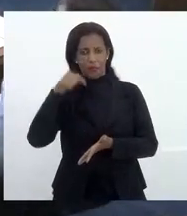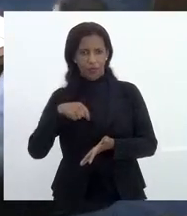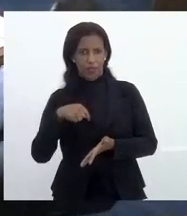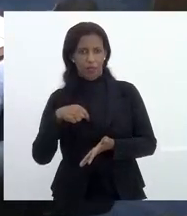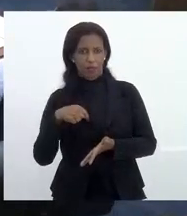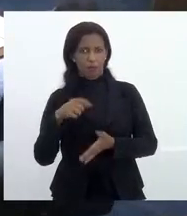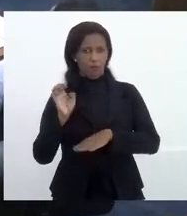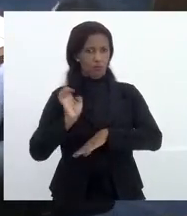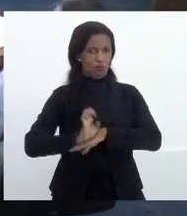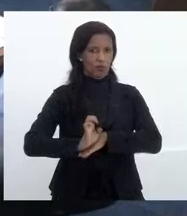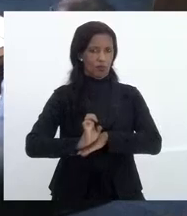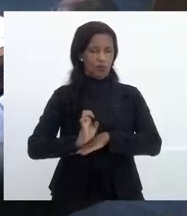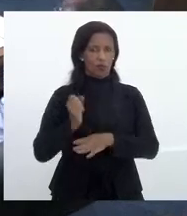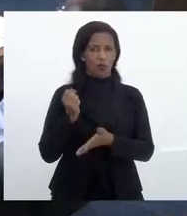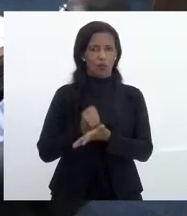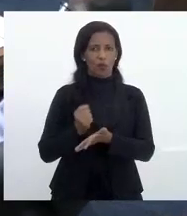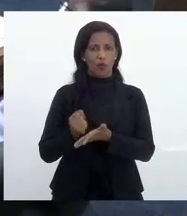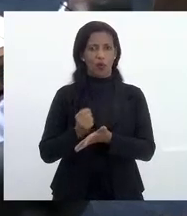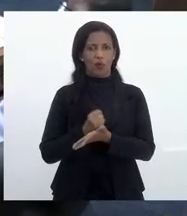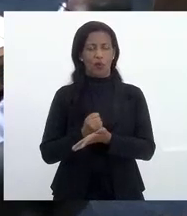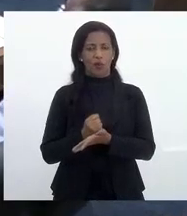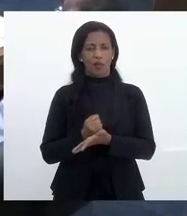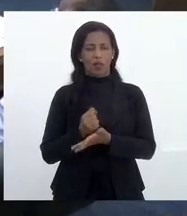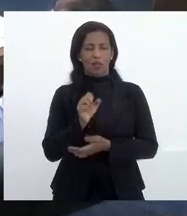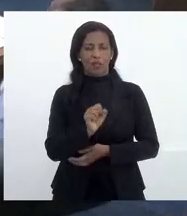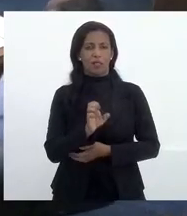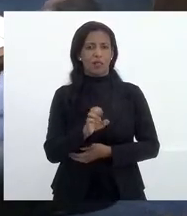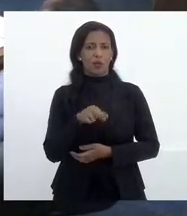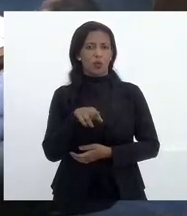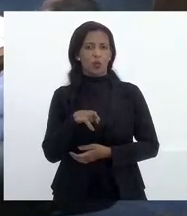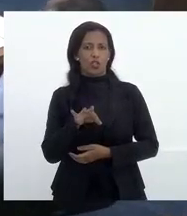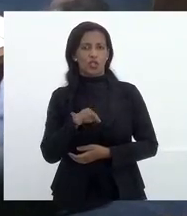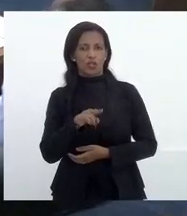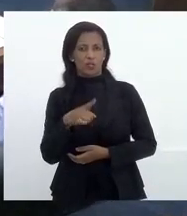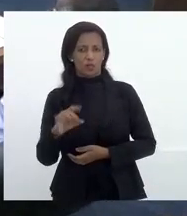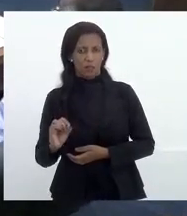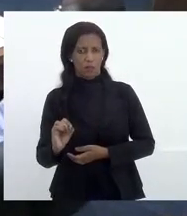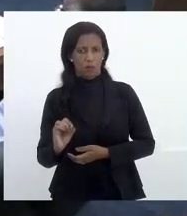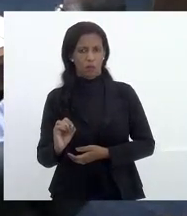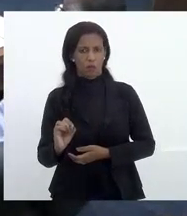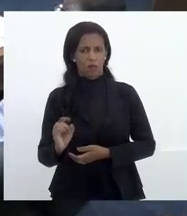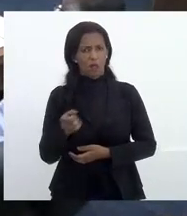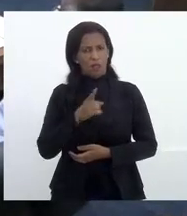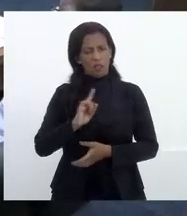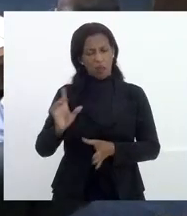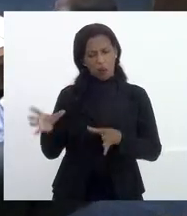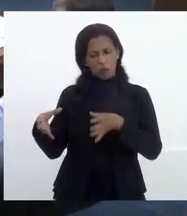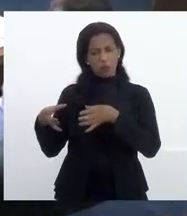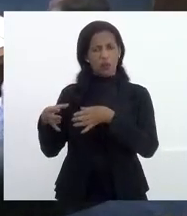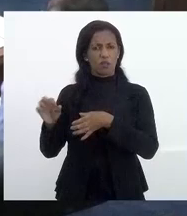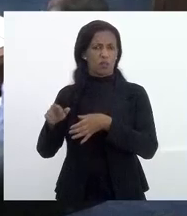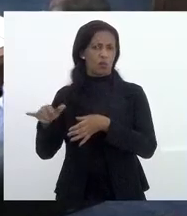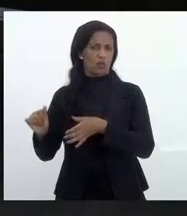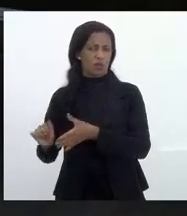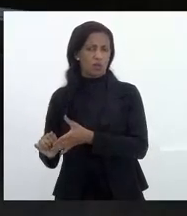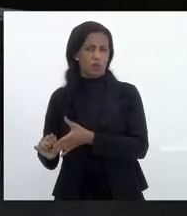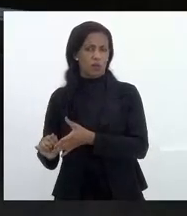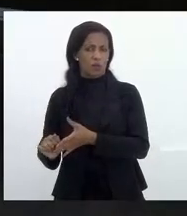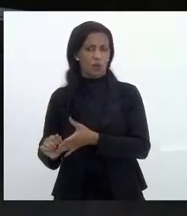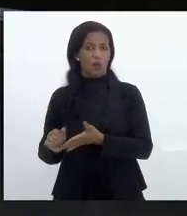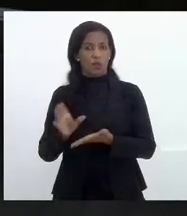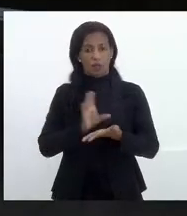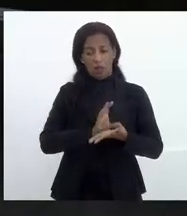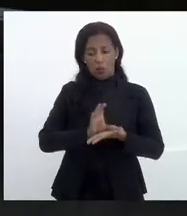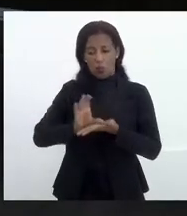Estado vou contrato da securitização não a securitização que era o